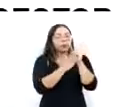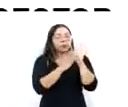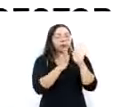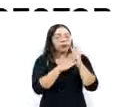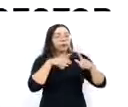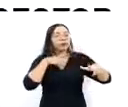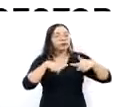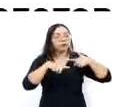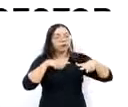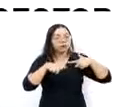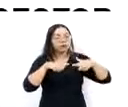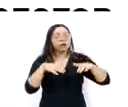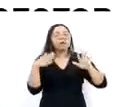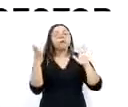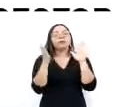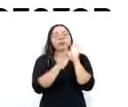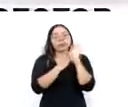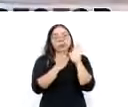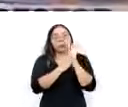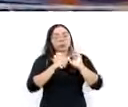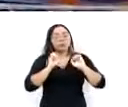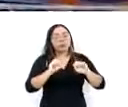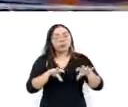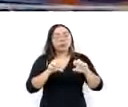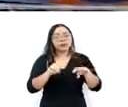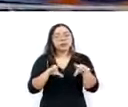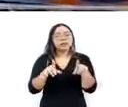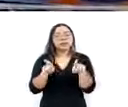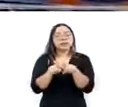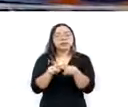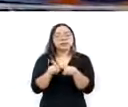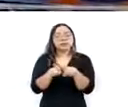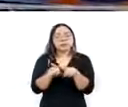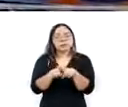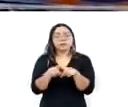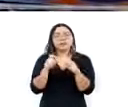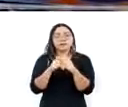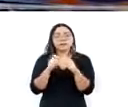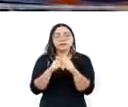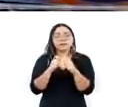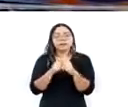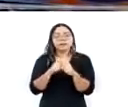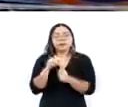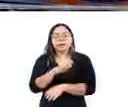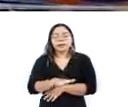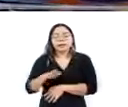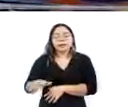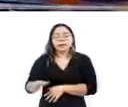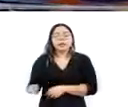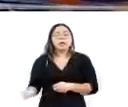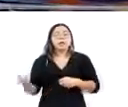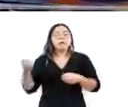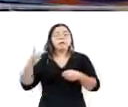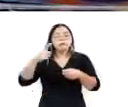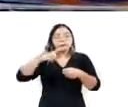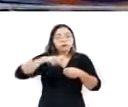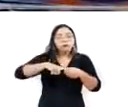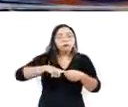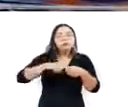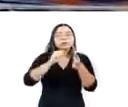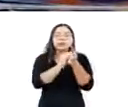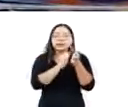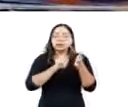as condições de trabalho, propor o ensino propriamente dito e, de alguma forma, fazer com que essas crianças